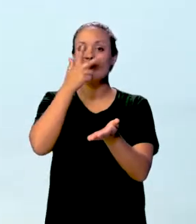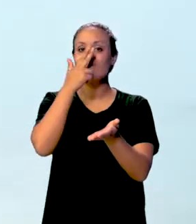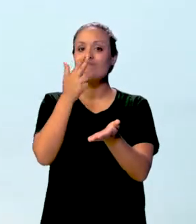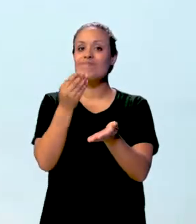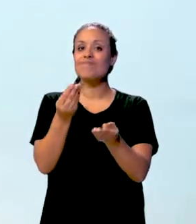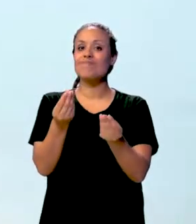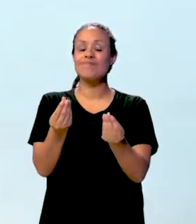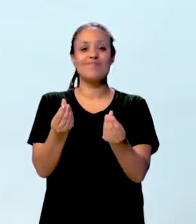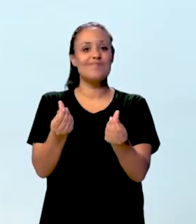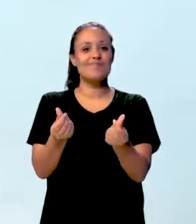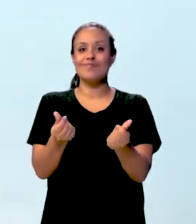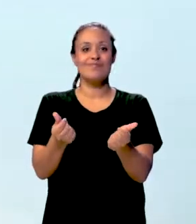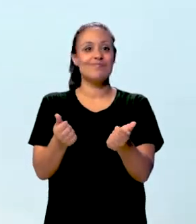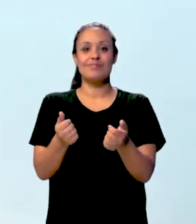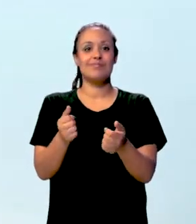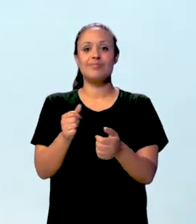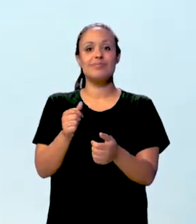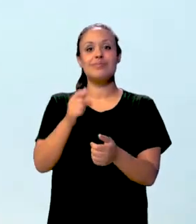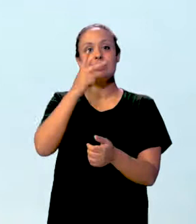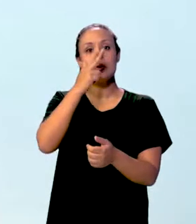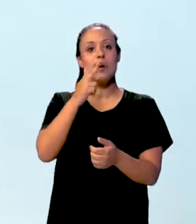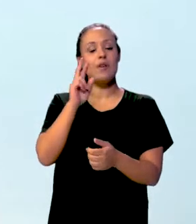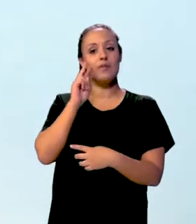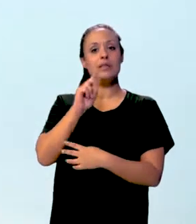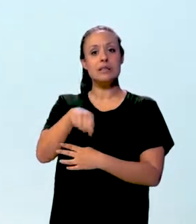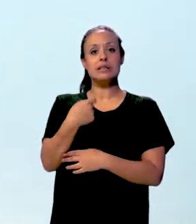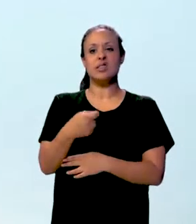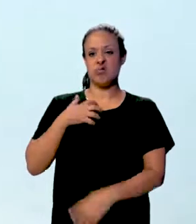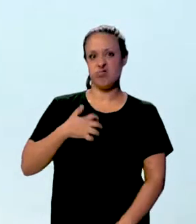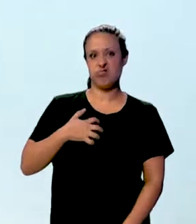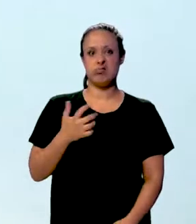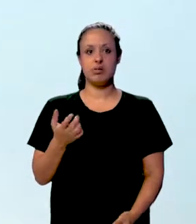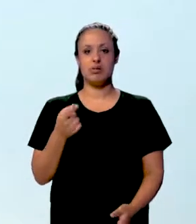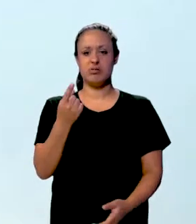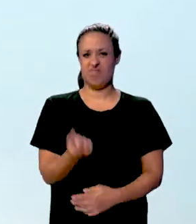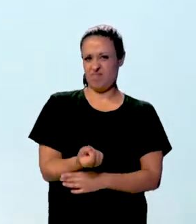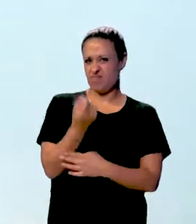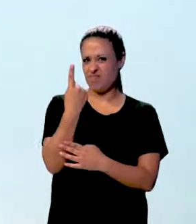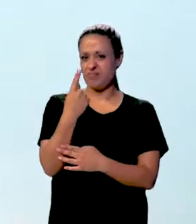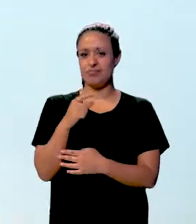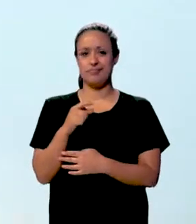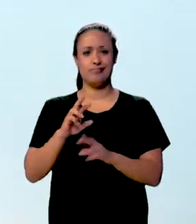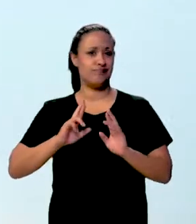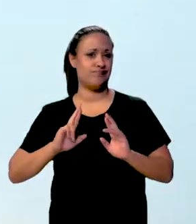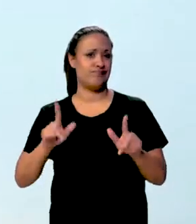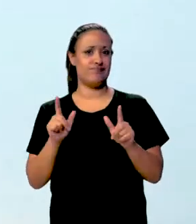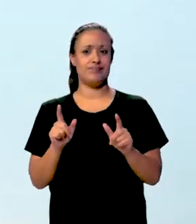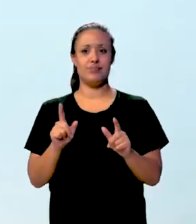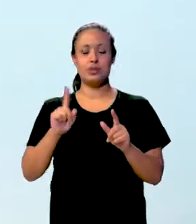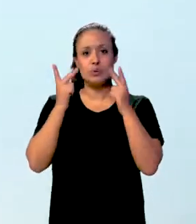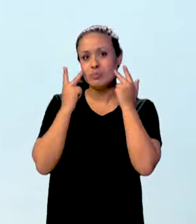tornar pessoas doentes, aberração, é um corpo que é embrutecido, é um corpo que é tido como raivoso,